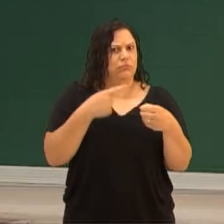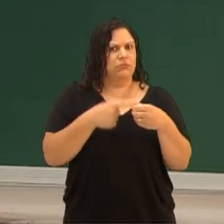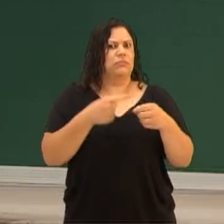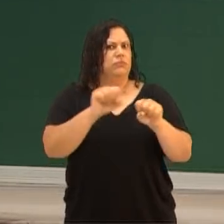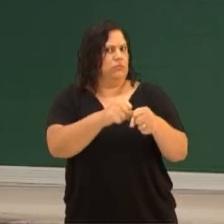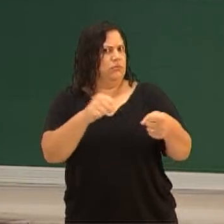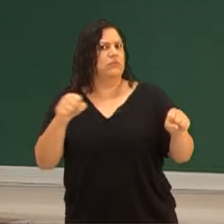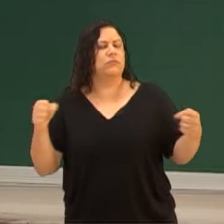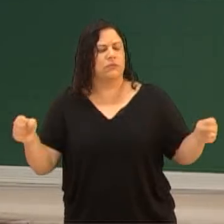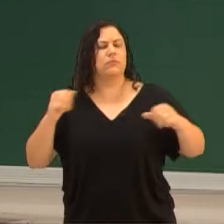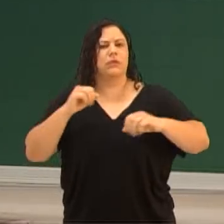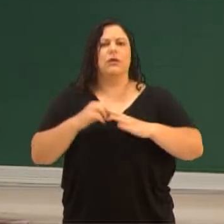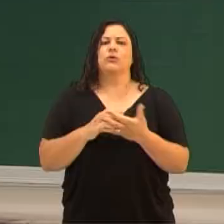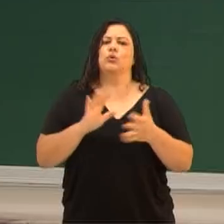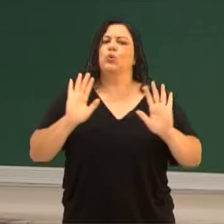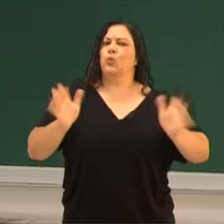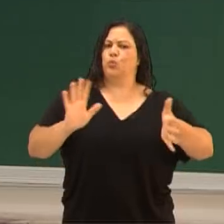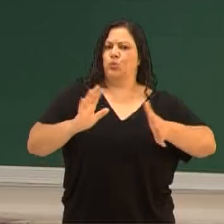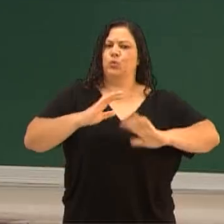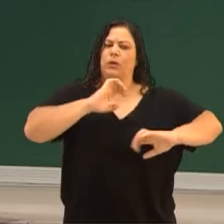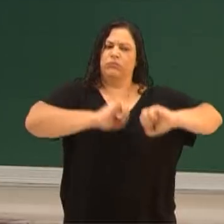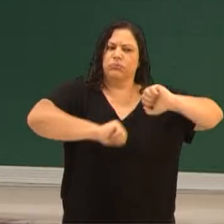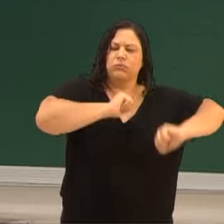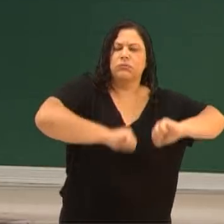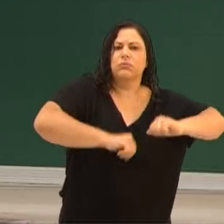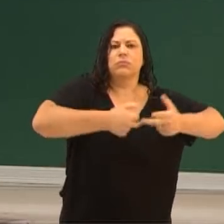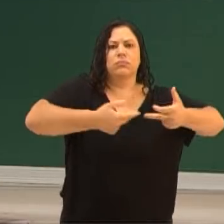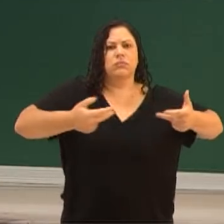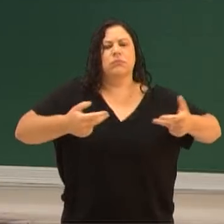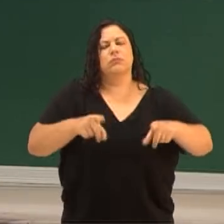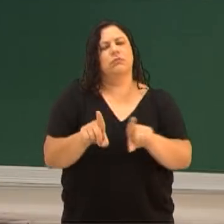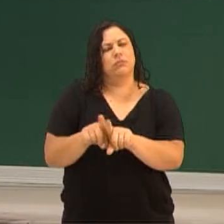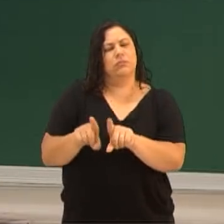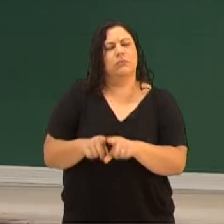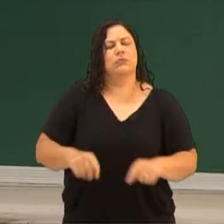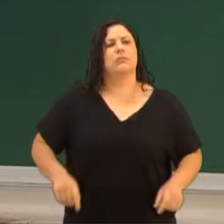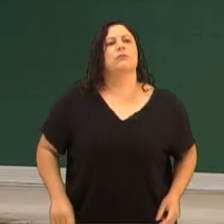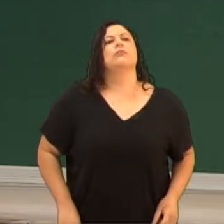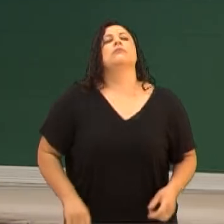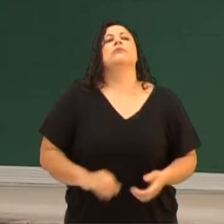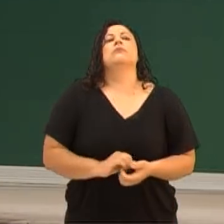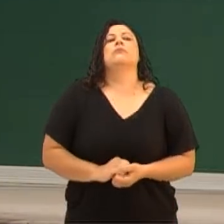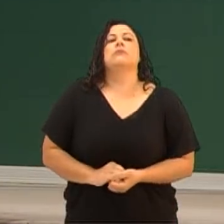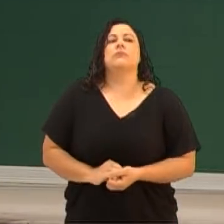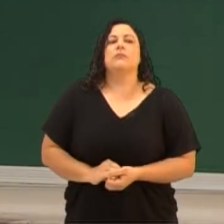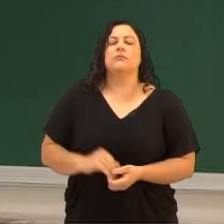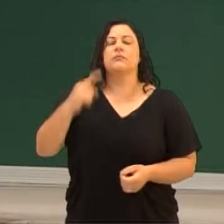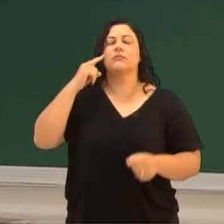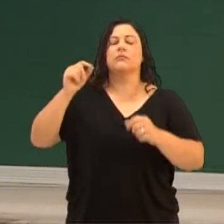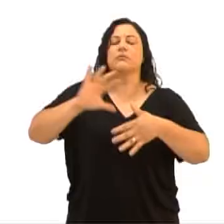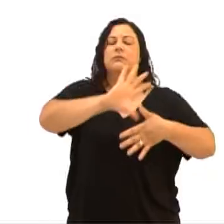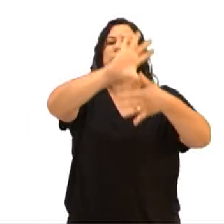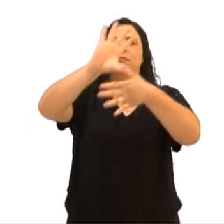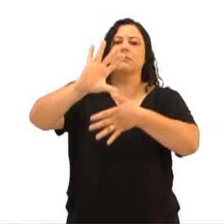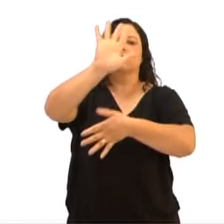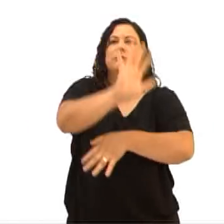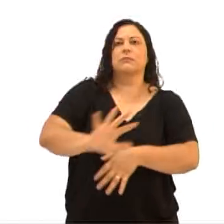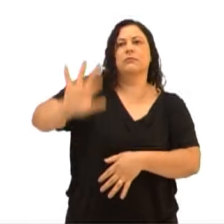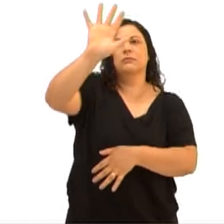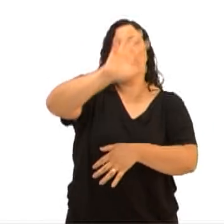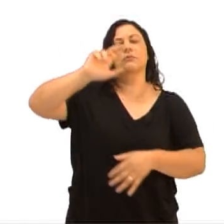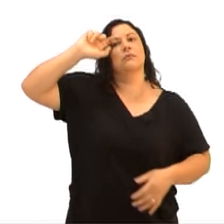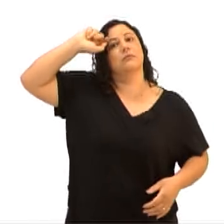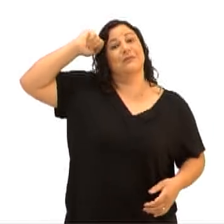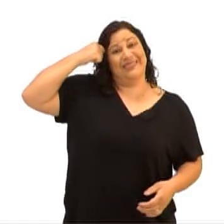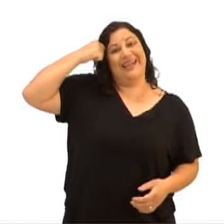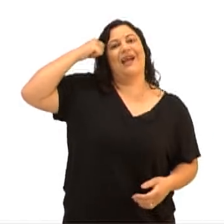já funcionando num ritmo muito parecido com as cidades mundiais. Aqui, como não podia ser diferente, a